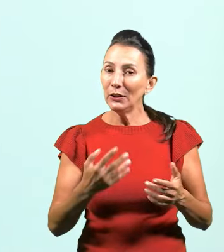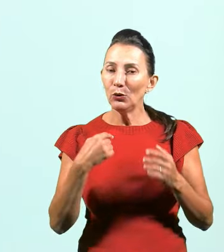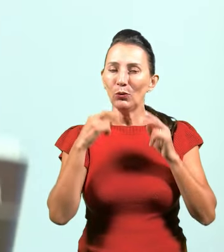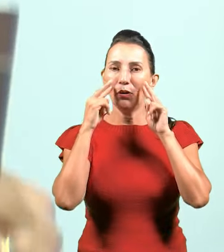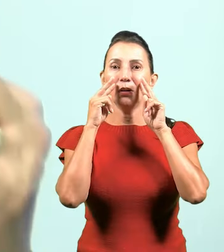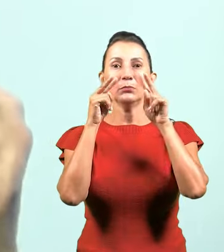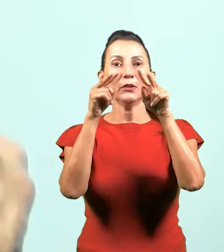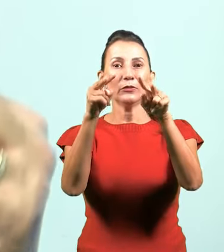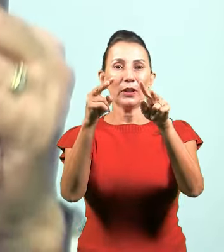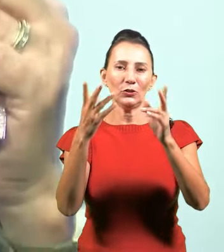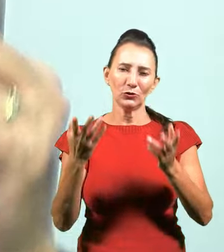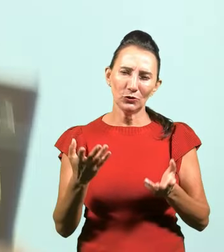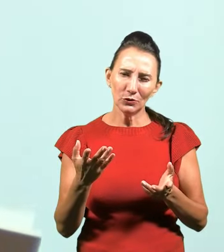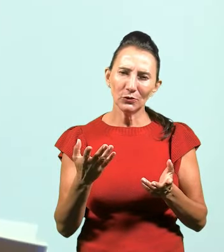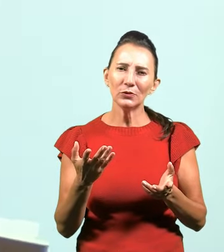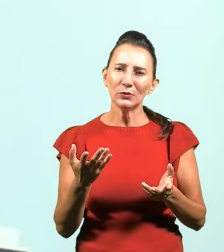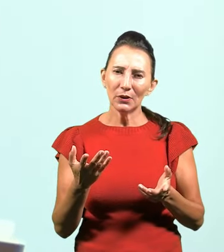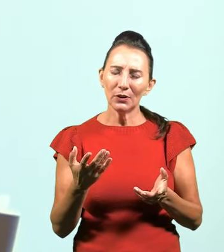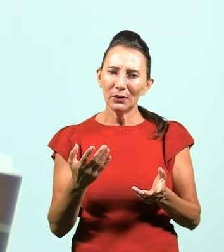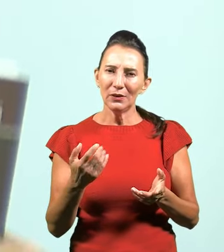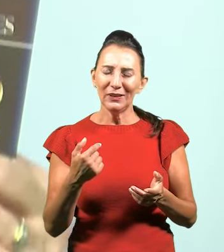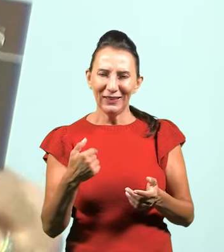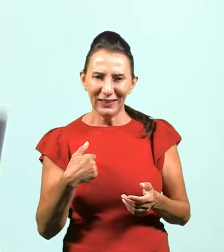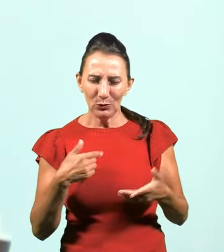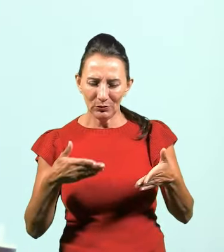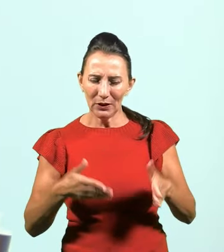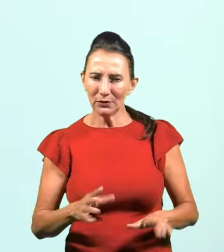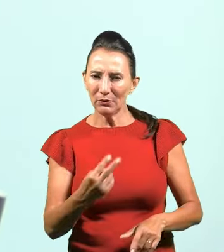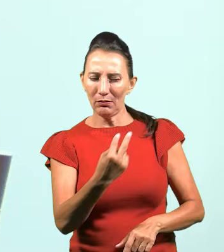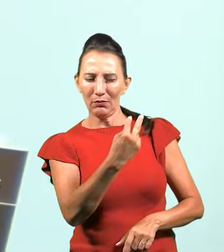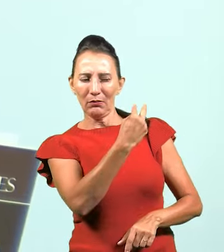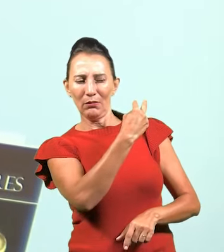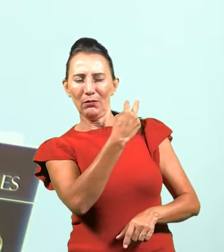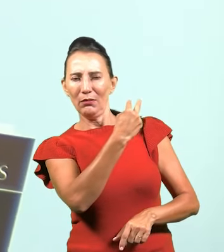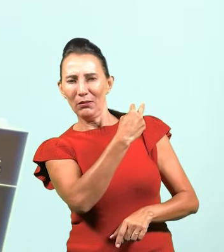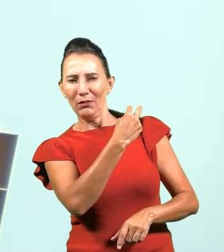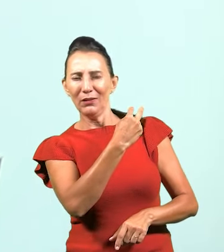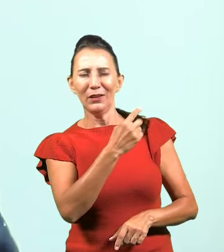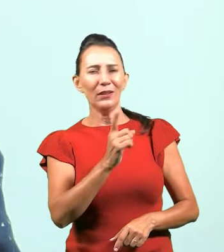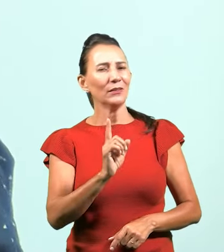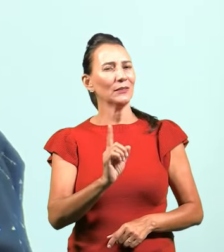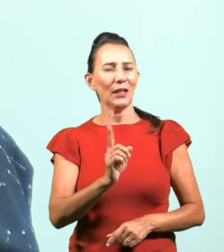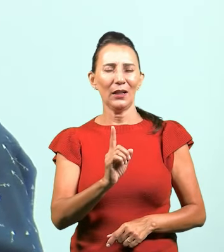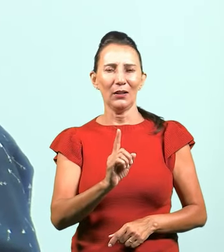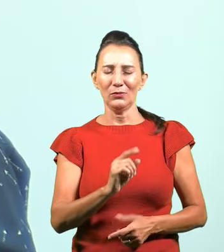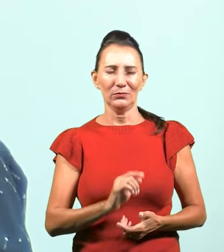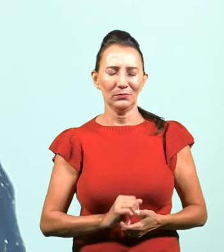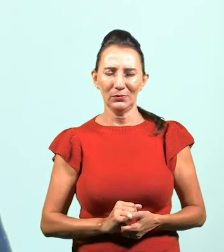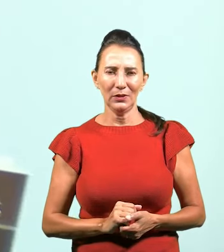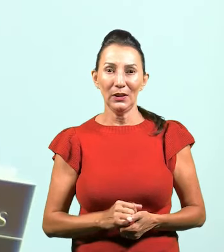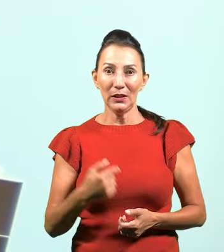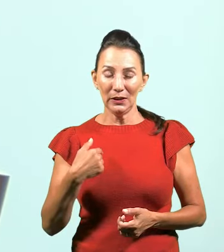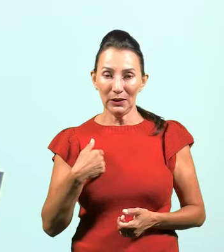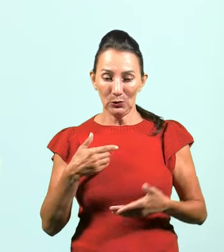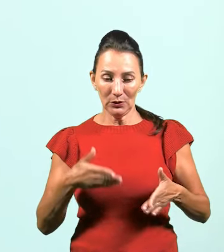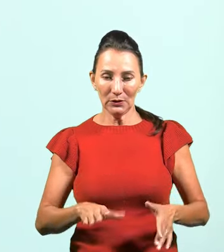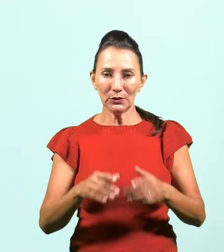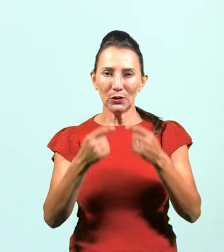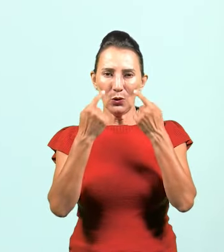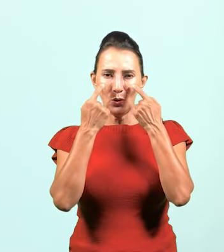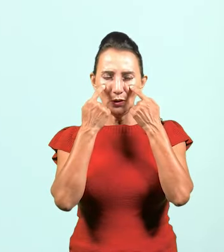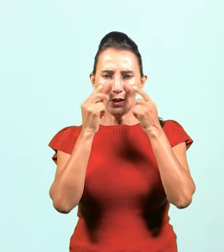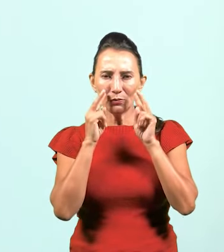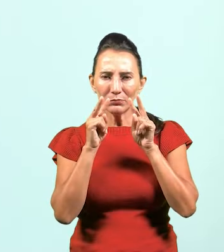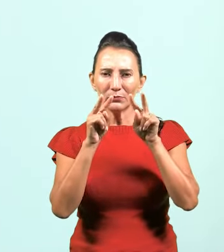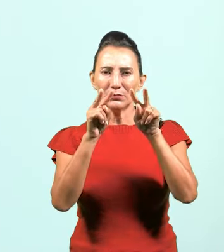positiva. Eu olho para frente. Eu não nasci olhando para trás. Eu não nasci olhando para o lado.